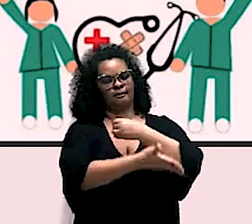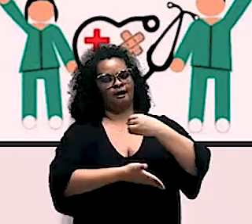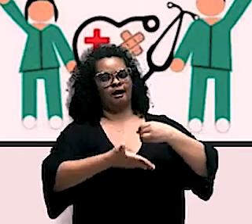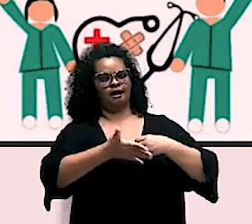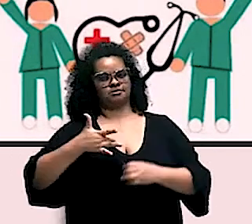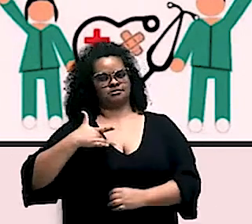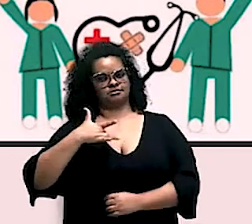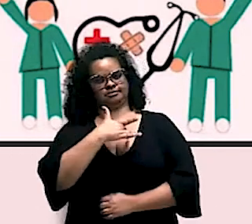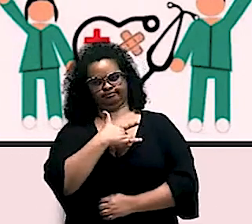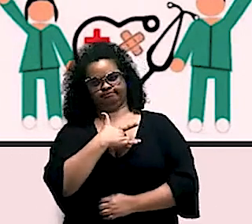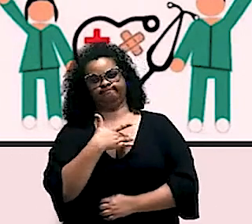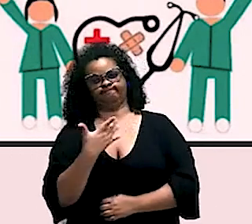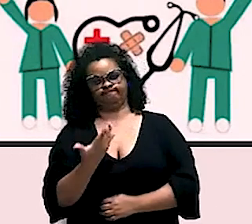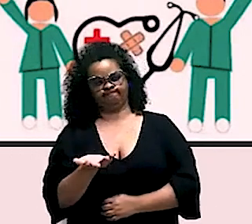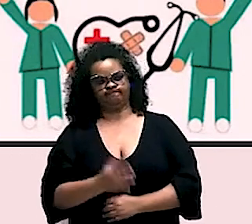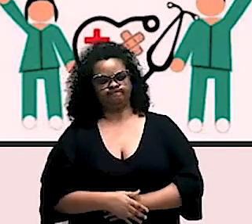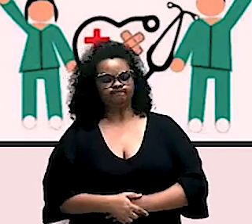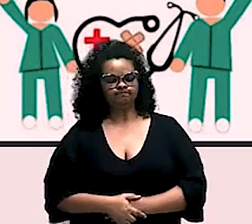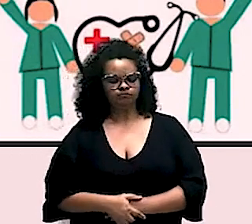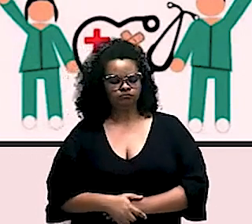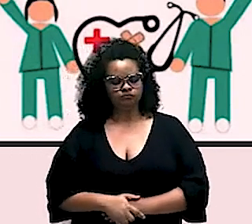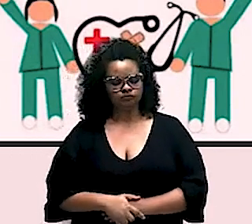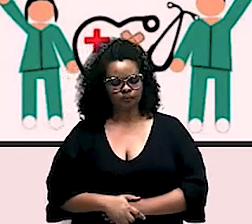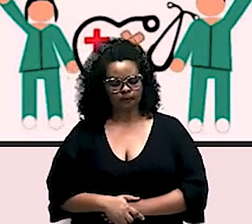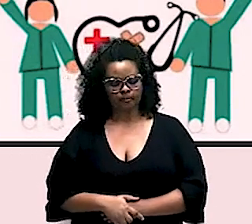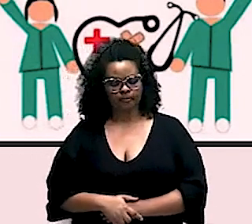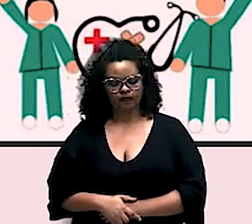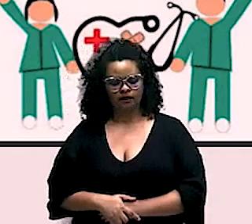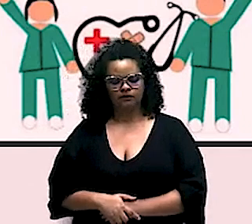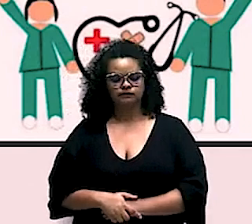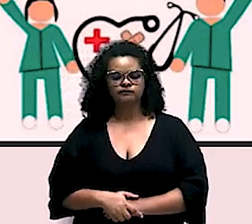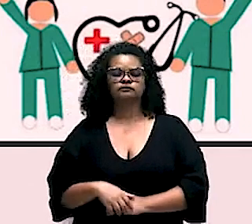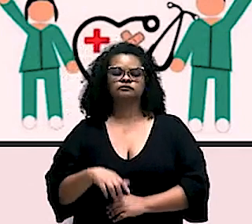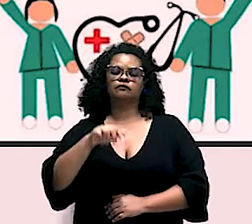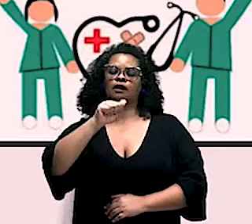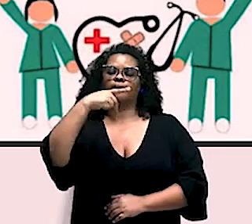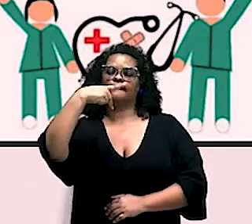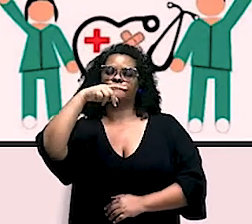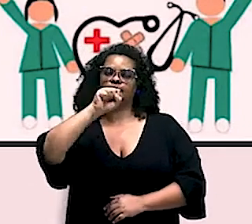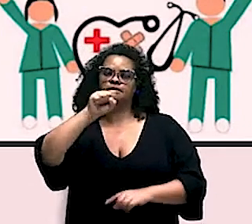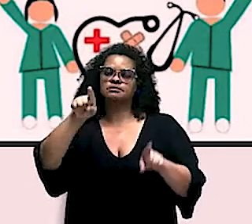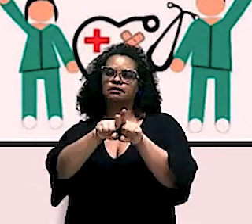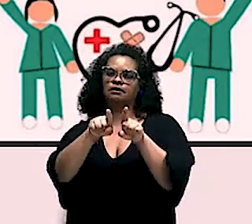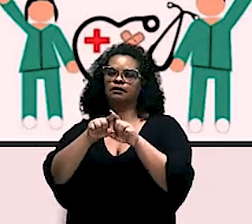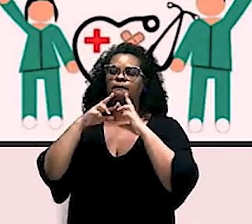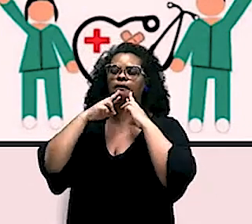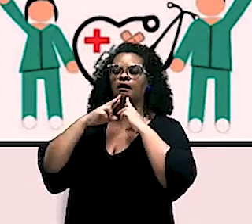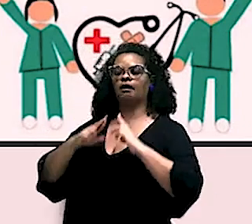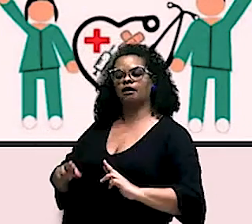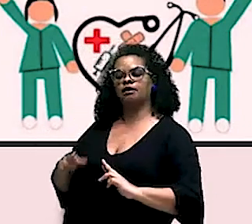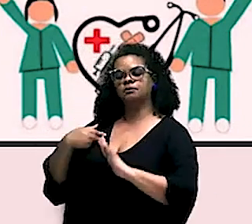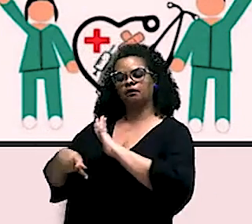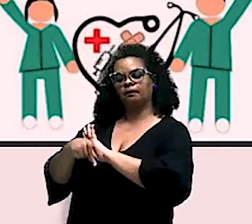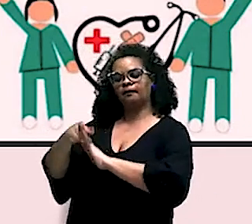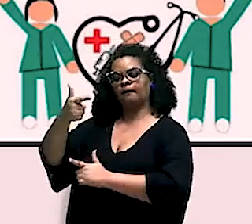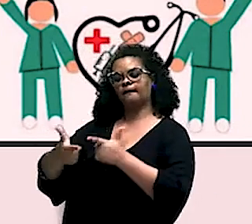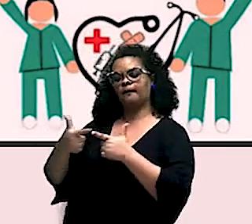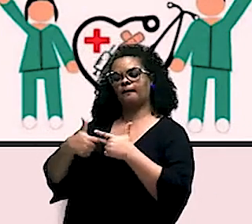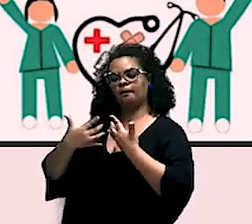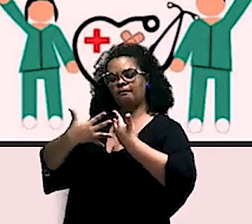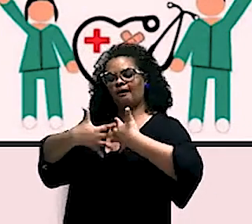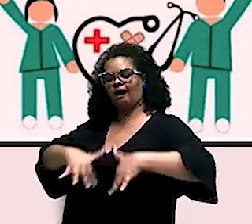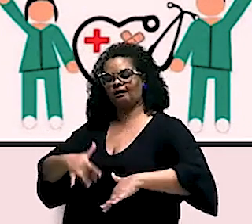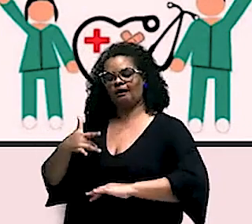pela atenção primária, né? A APS também responde por 80% dos problemas mais